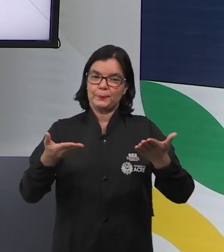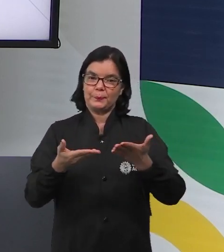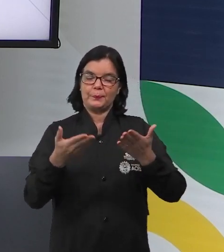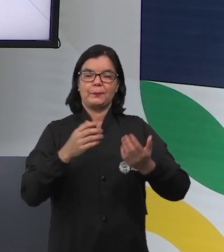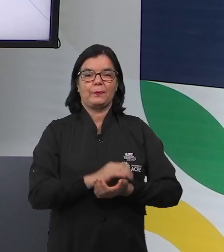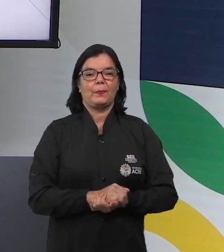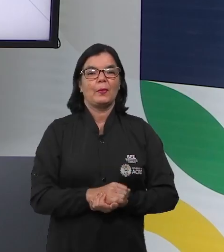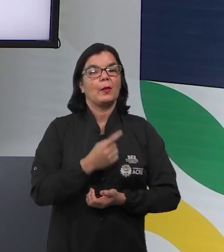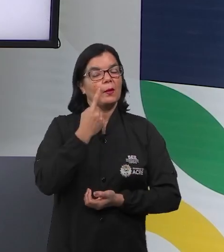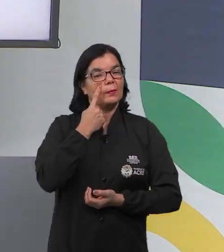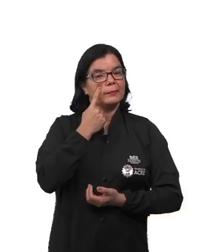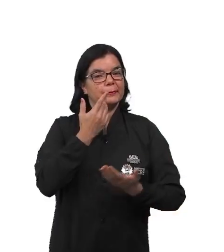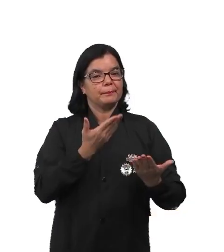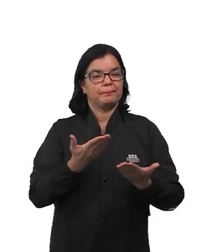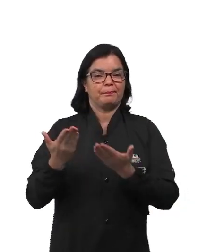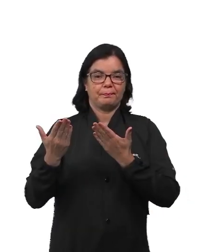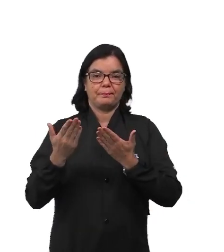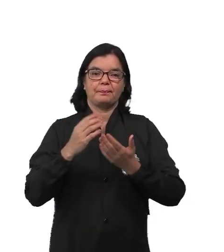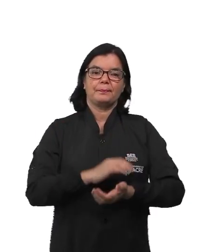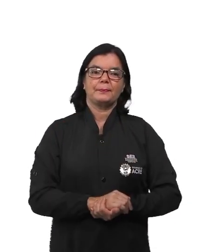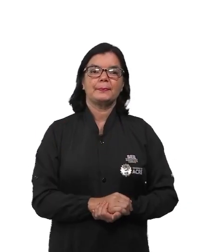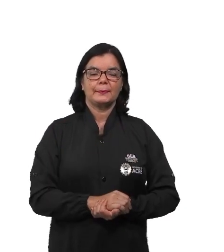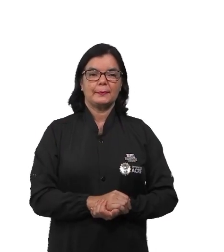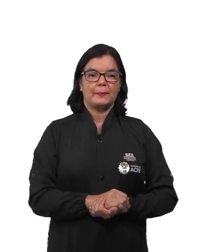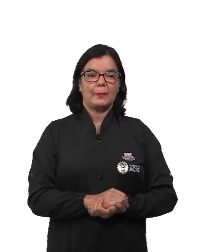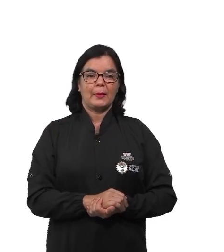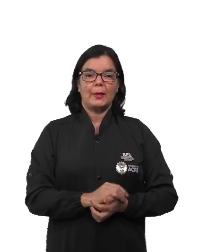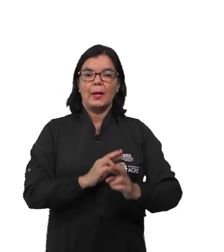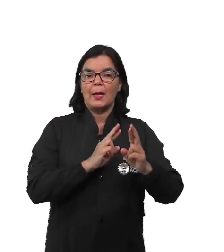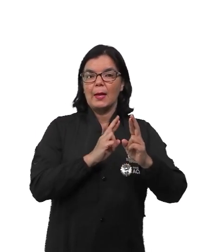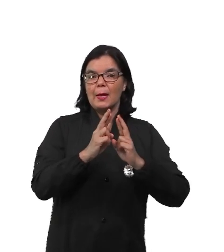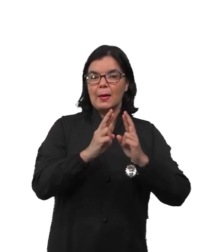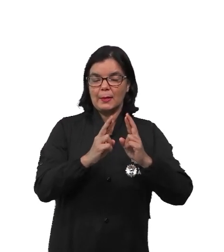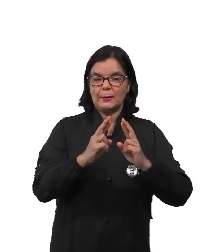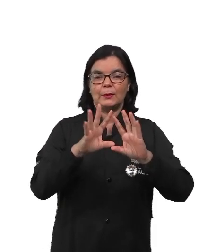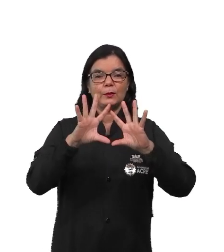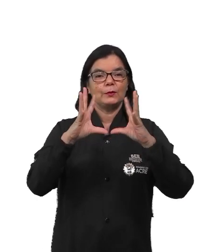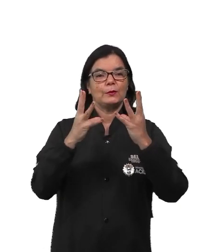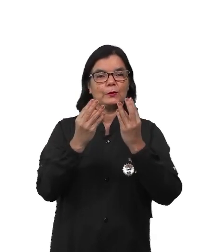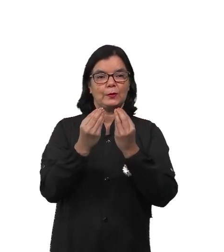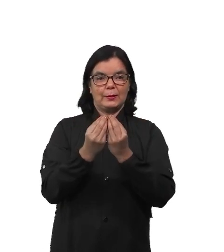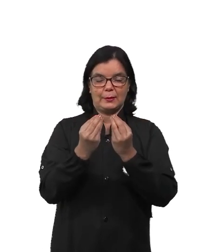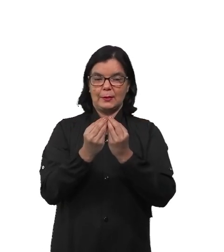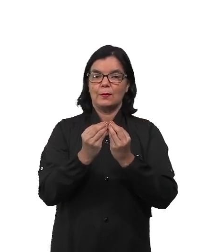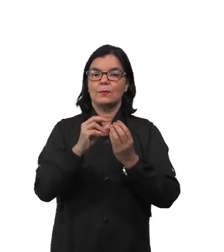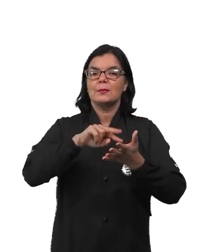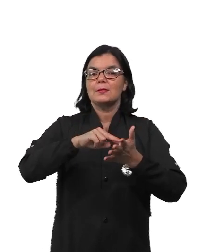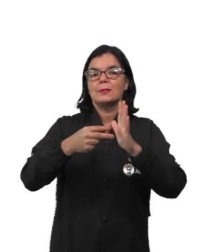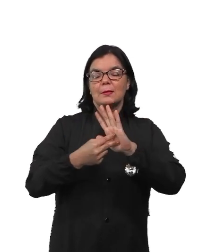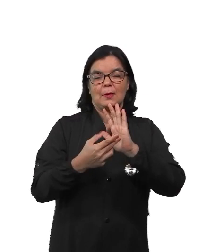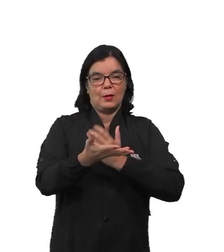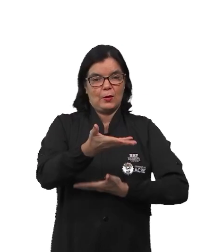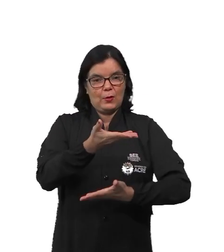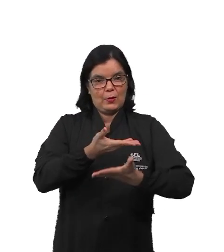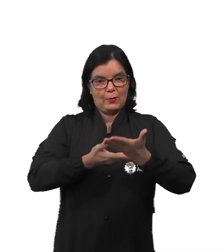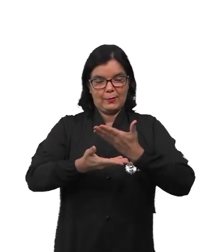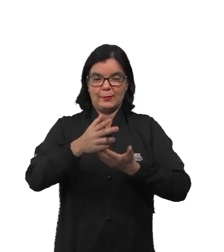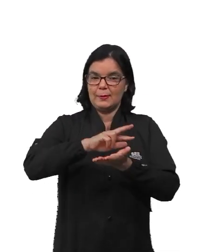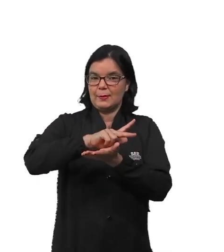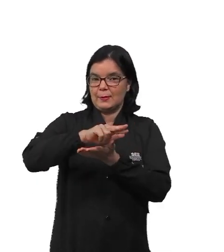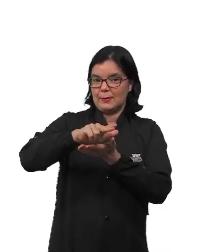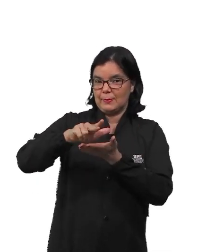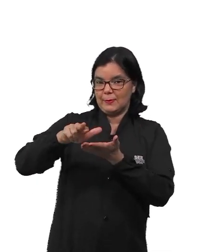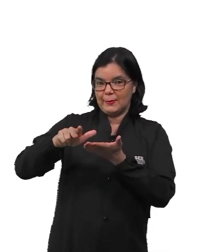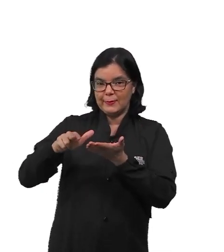hoje. Vamos lá? Olha só, pessoal. Relações ecológicas é a interação de